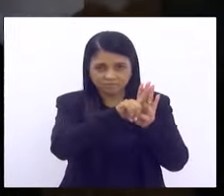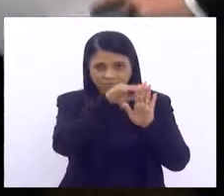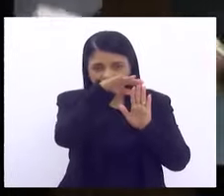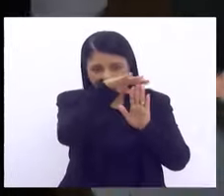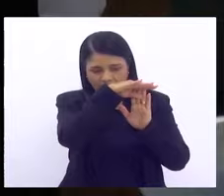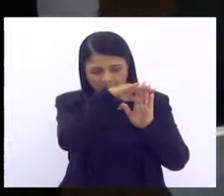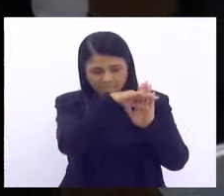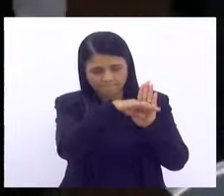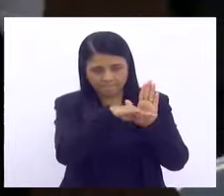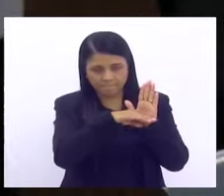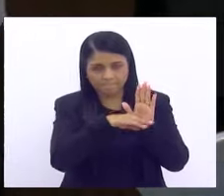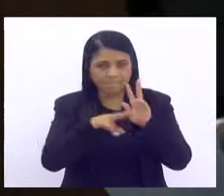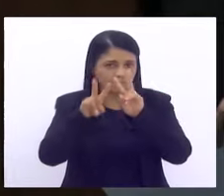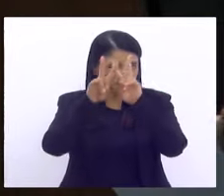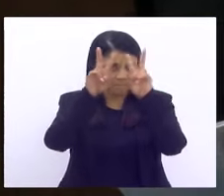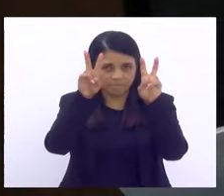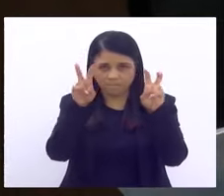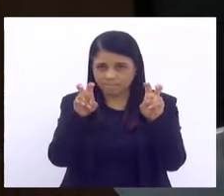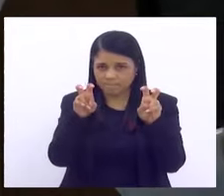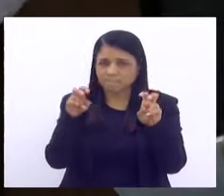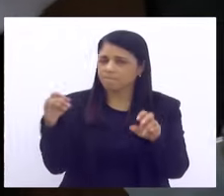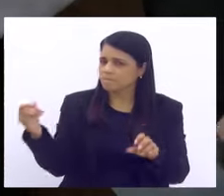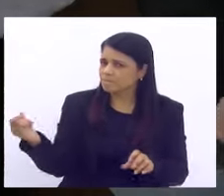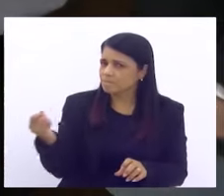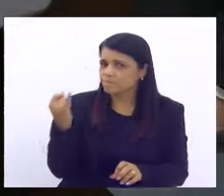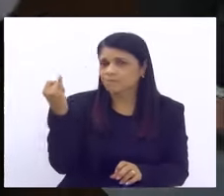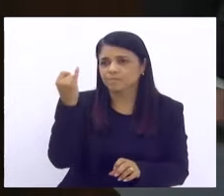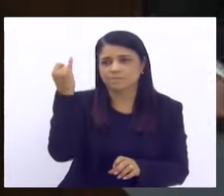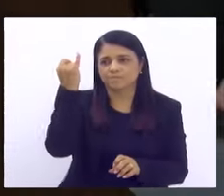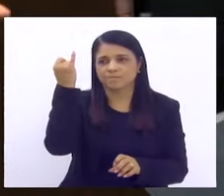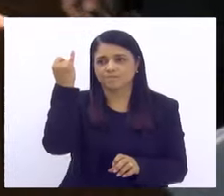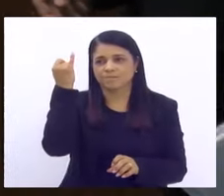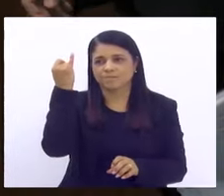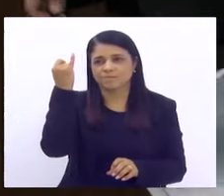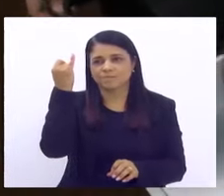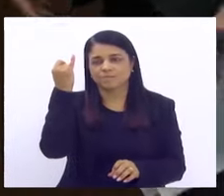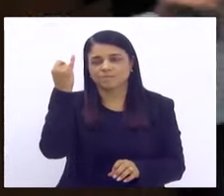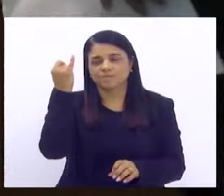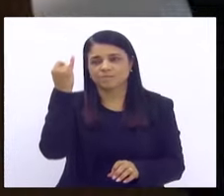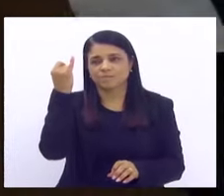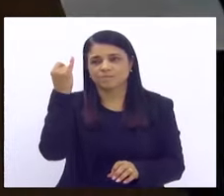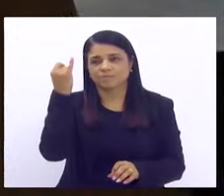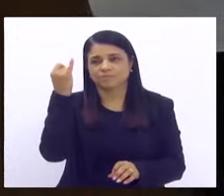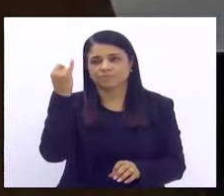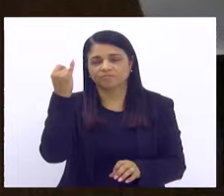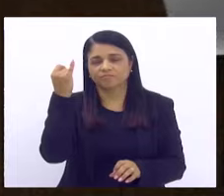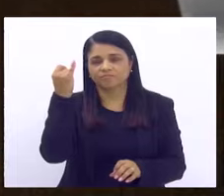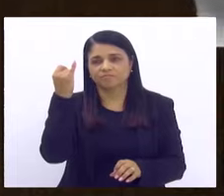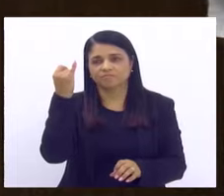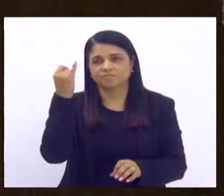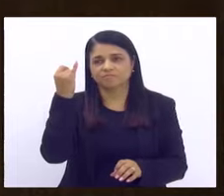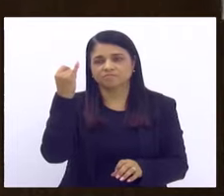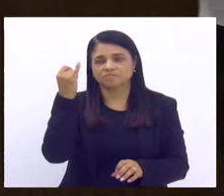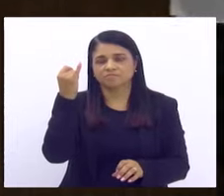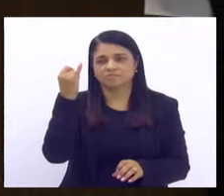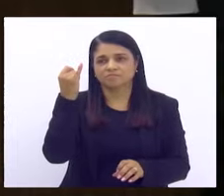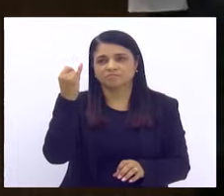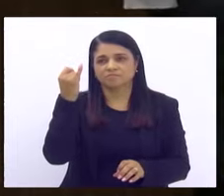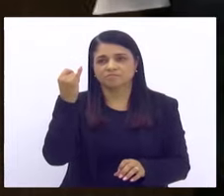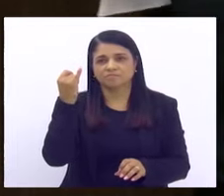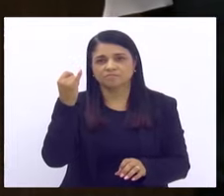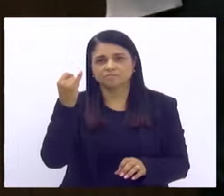tema realmente relevante, que foi de enaltecer